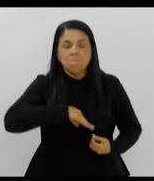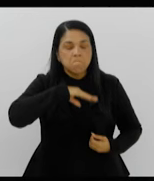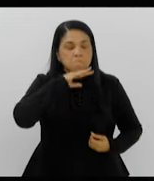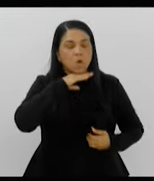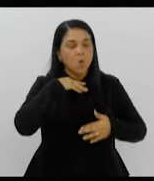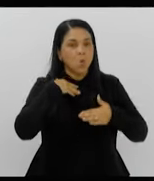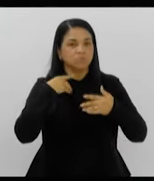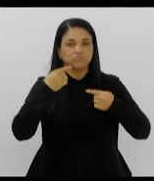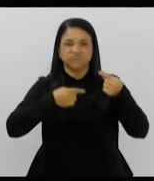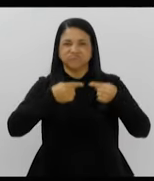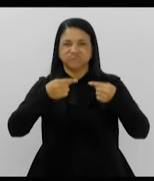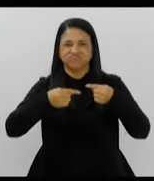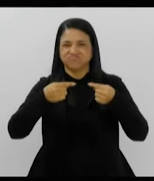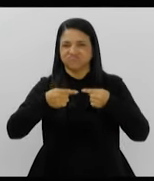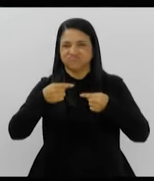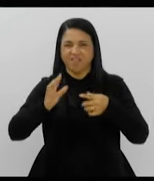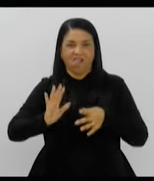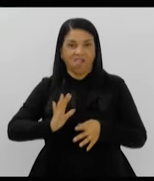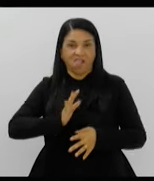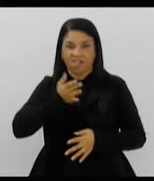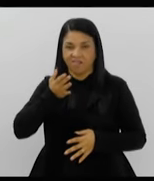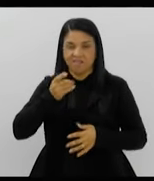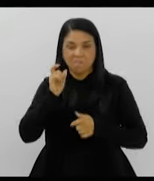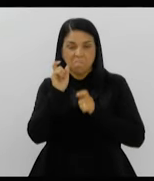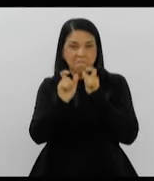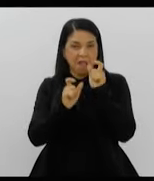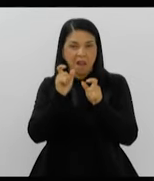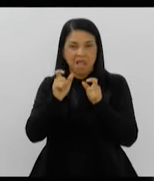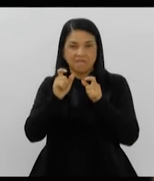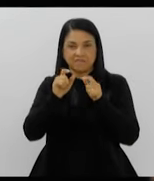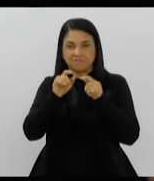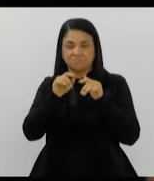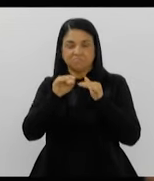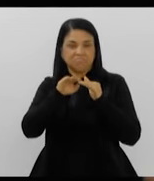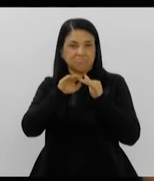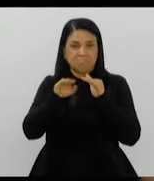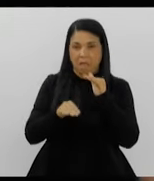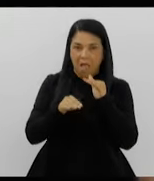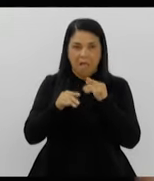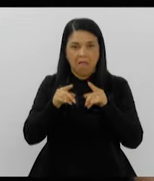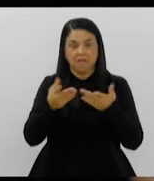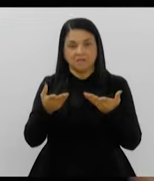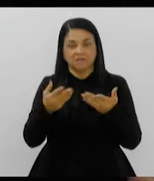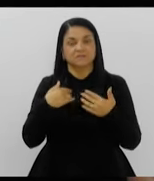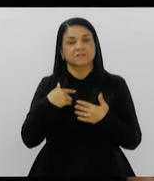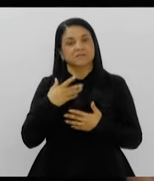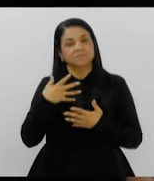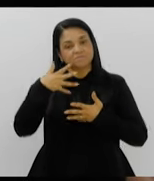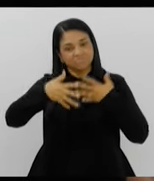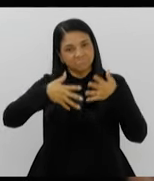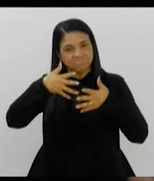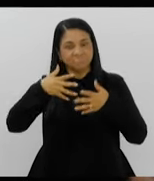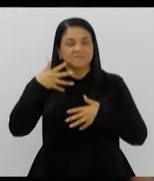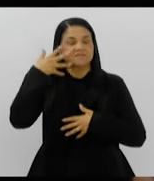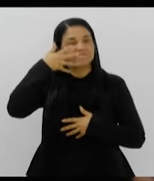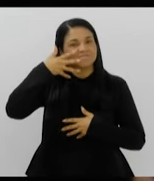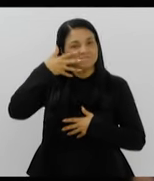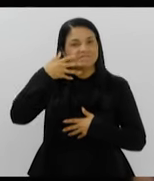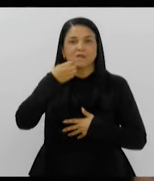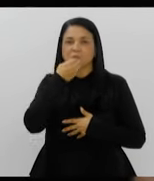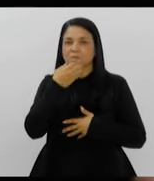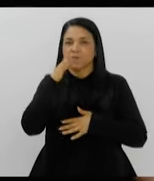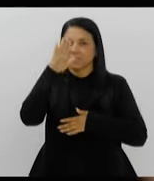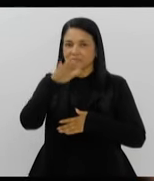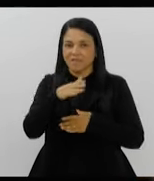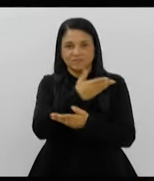debates chulos e palavras de baixo calão. Eram essas as minhas palavras. Uma boa tarde